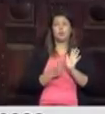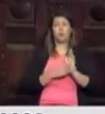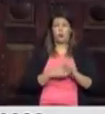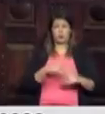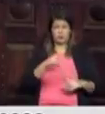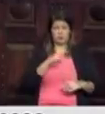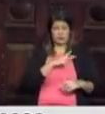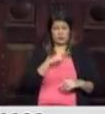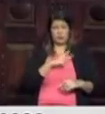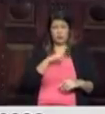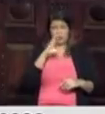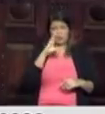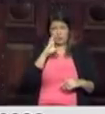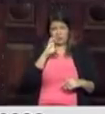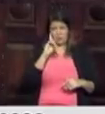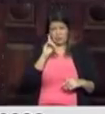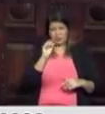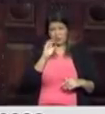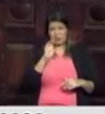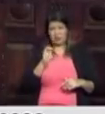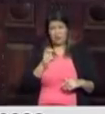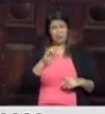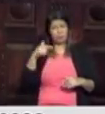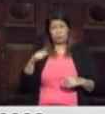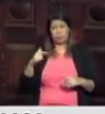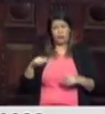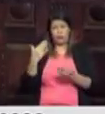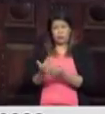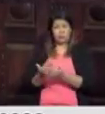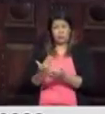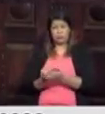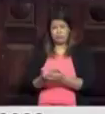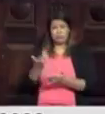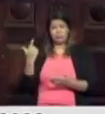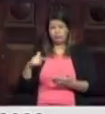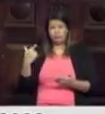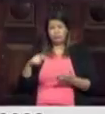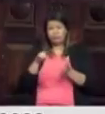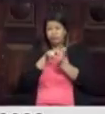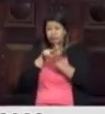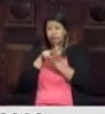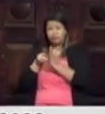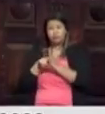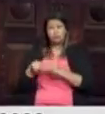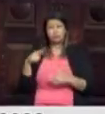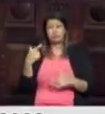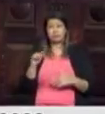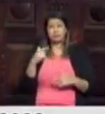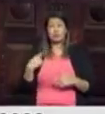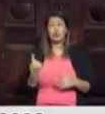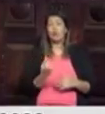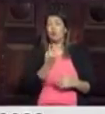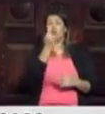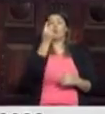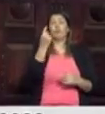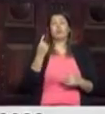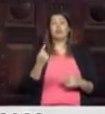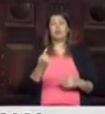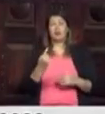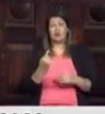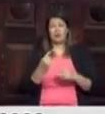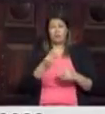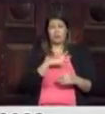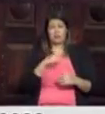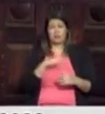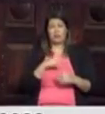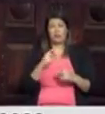privatização da SEDAI, sem nenhum estudo, sem nenhuma discussão prévia, e que a única privatização que ele fez deu